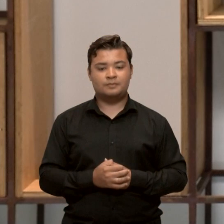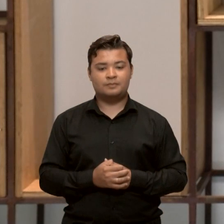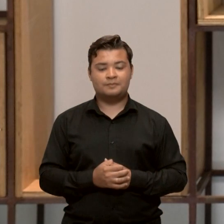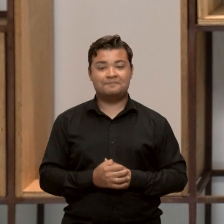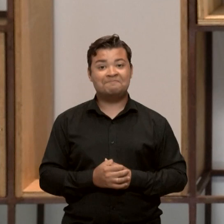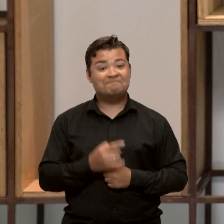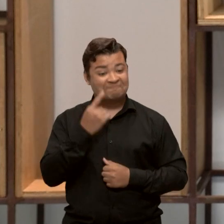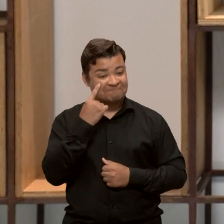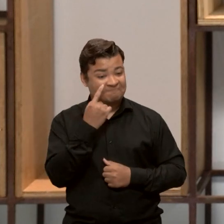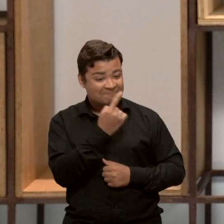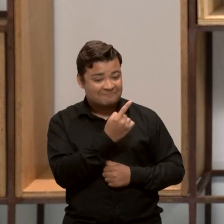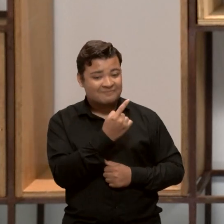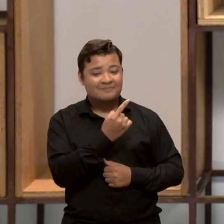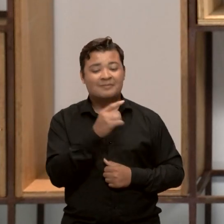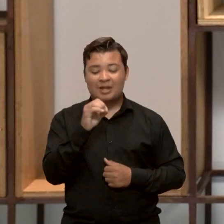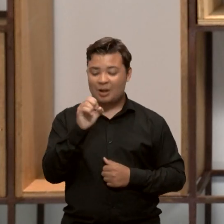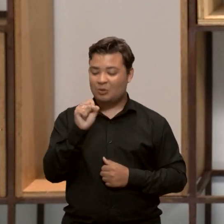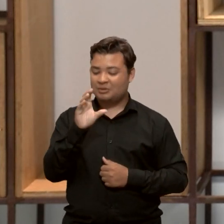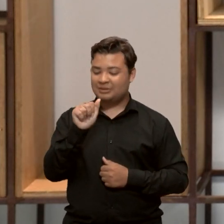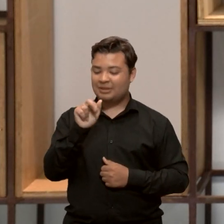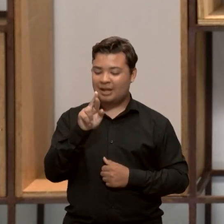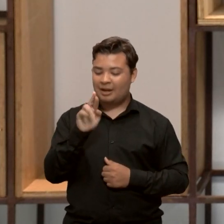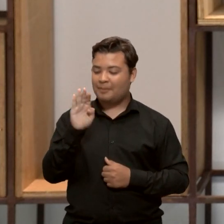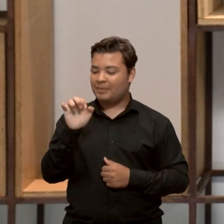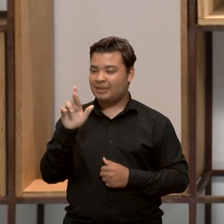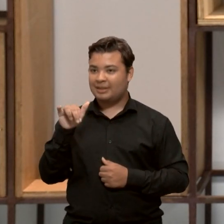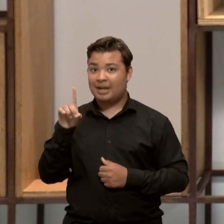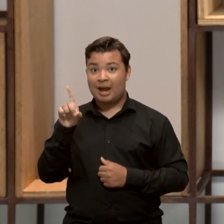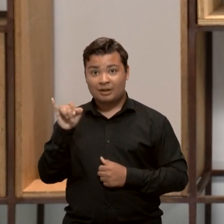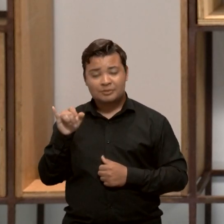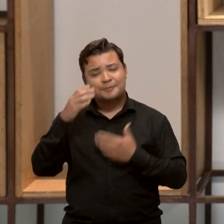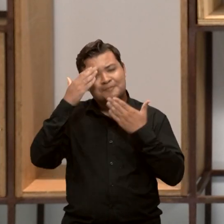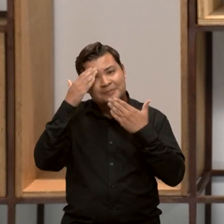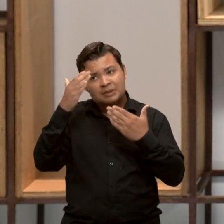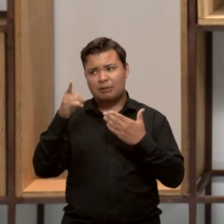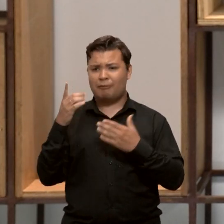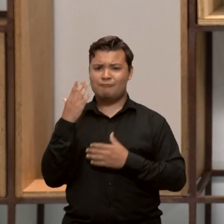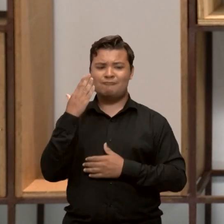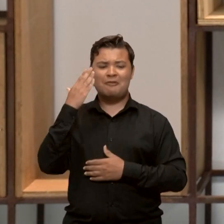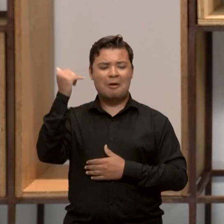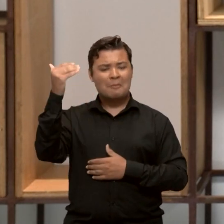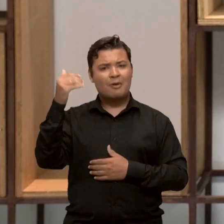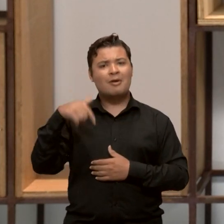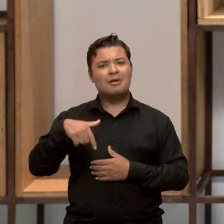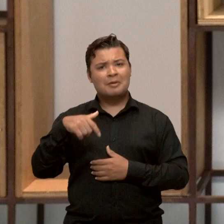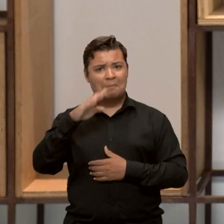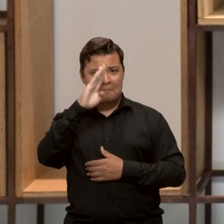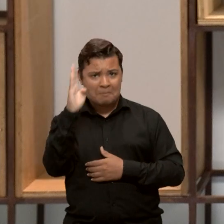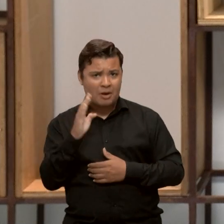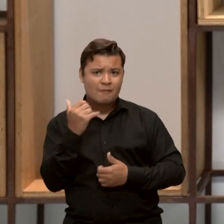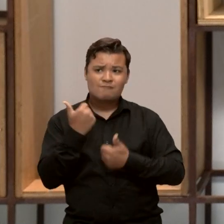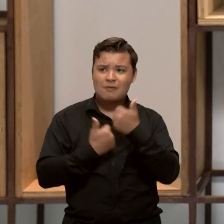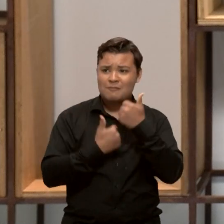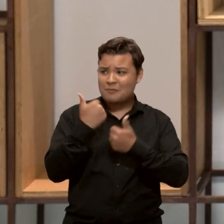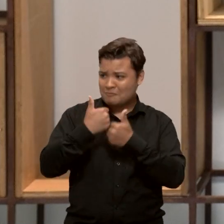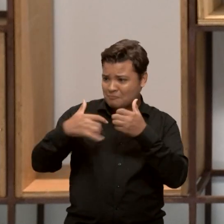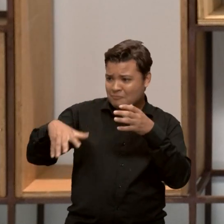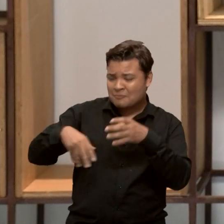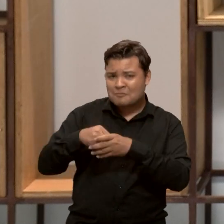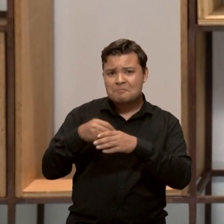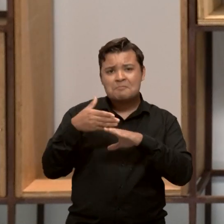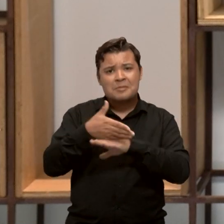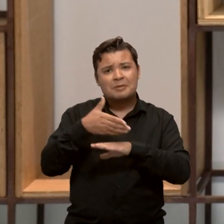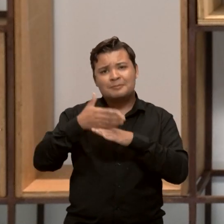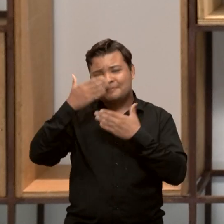Tá aí, muito obrigada, Oscar Bernardi, um grande nome do futebol brasileiro, pela sua participação aqui com a gente. E olha,